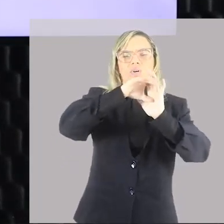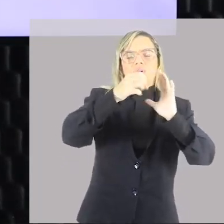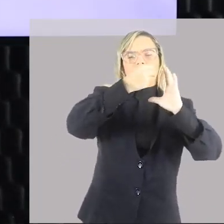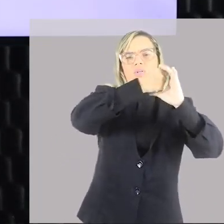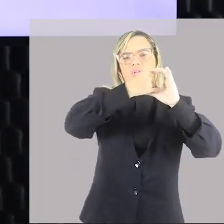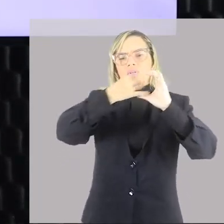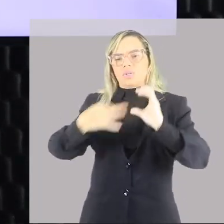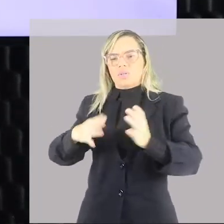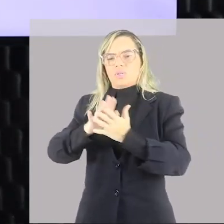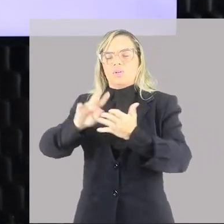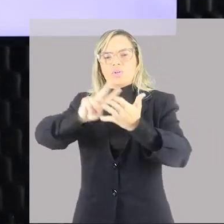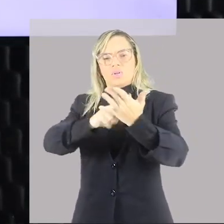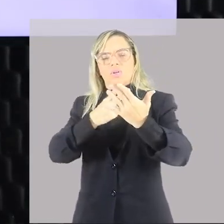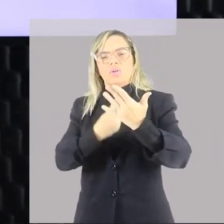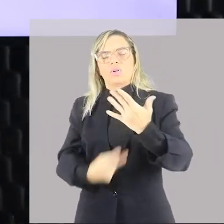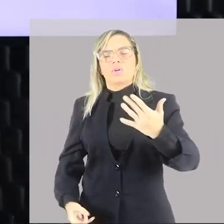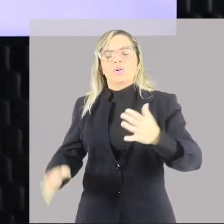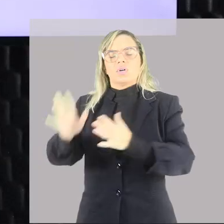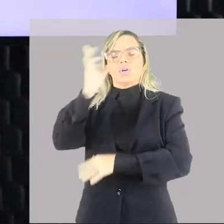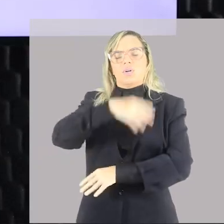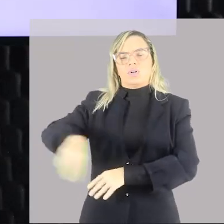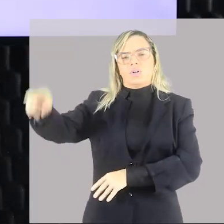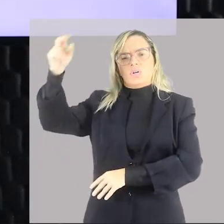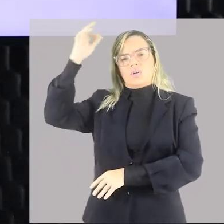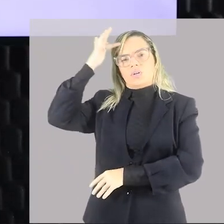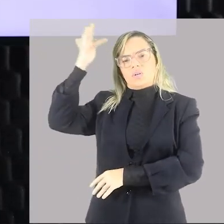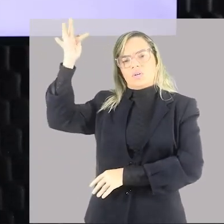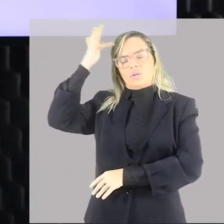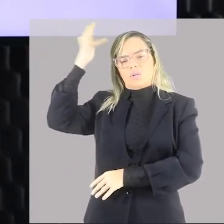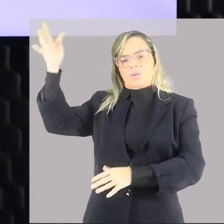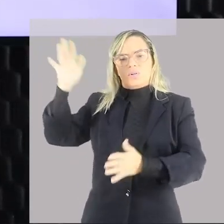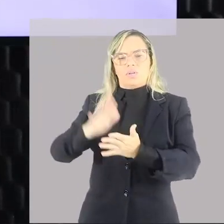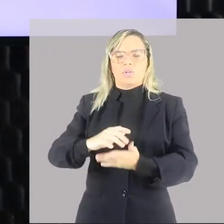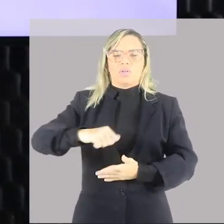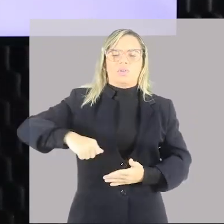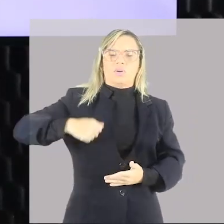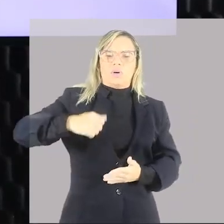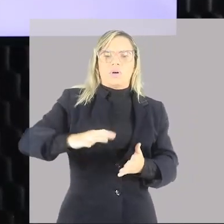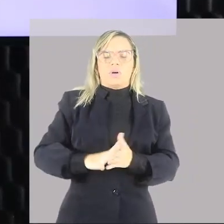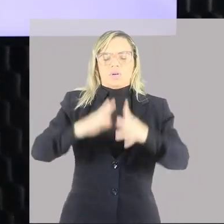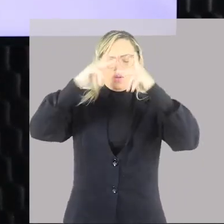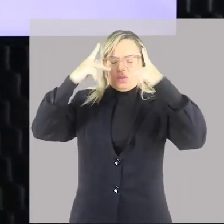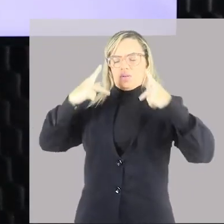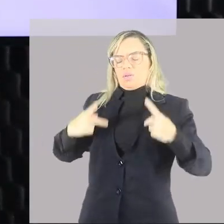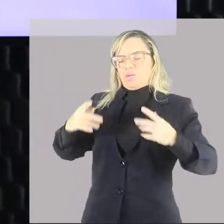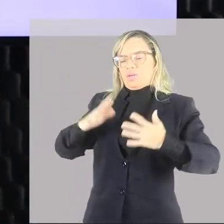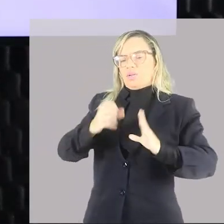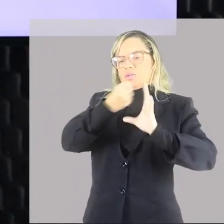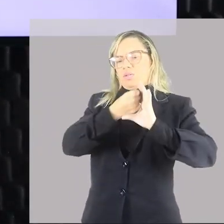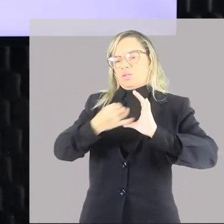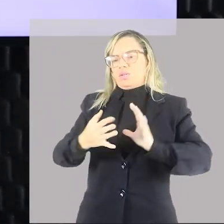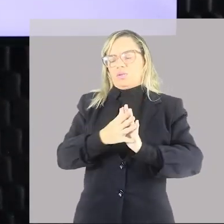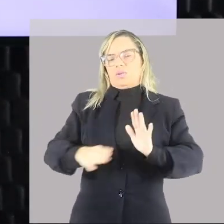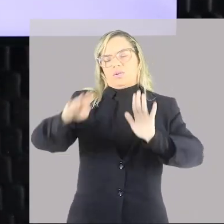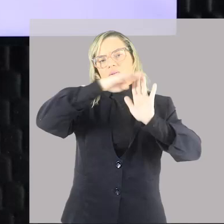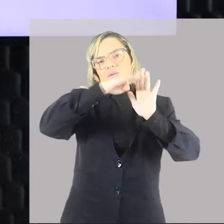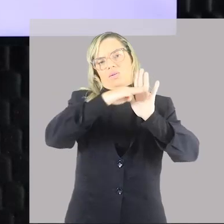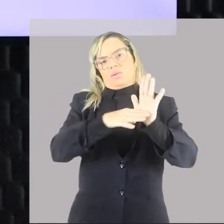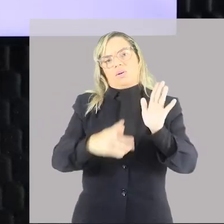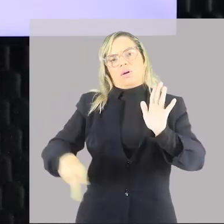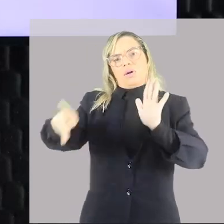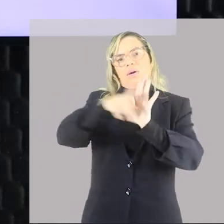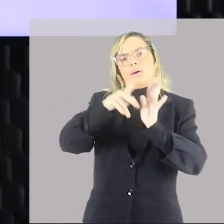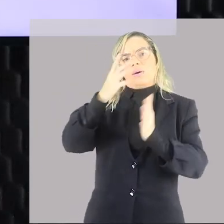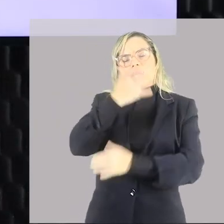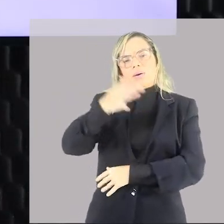possa traduzir o que é filosofia a partir, obviamente, destas atitudes, desses elementos e dessas características que a própria